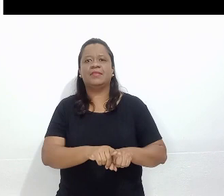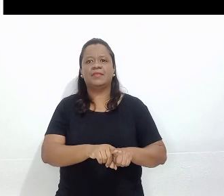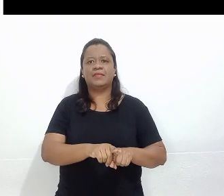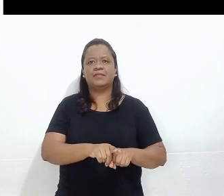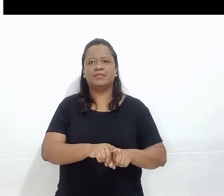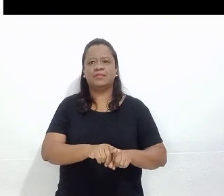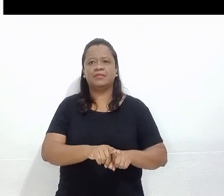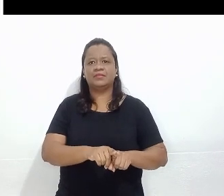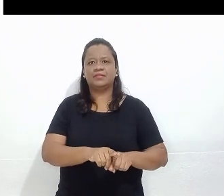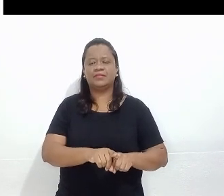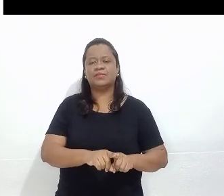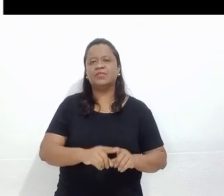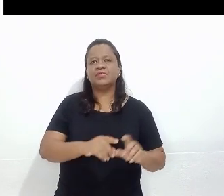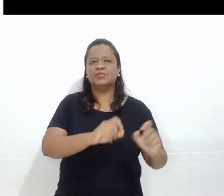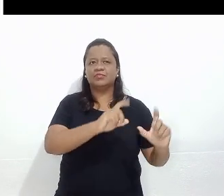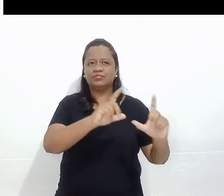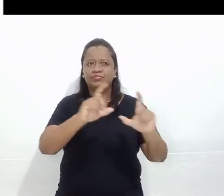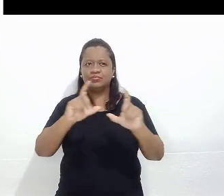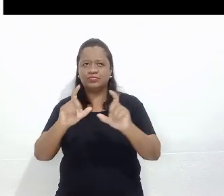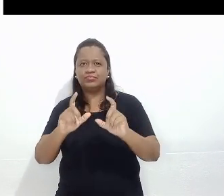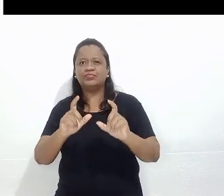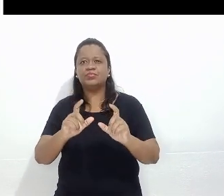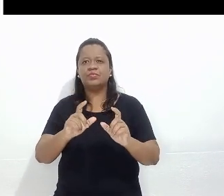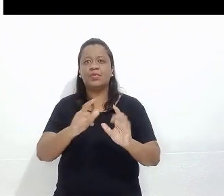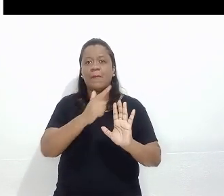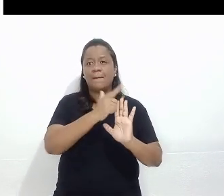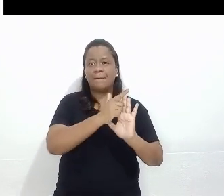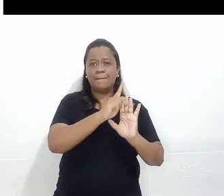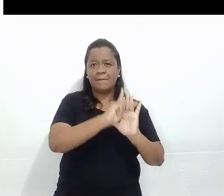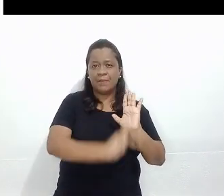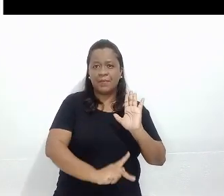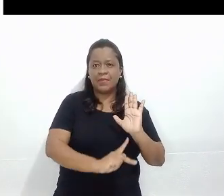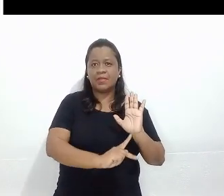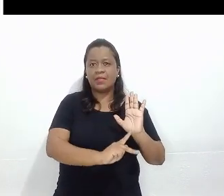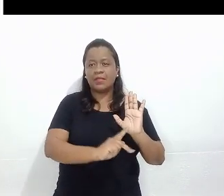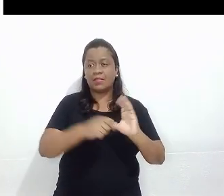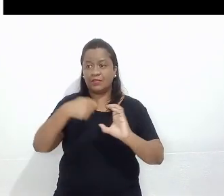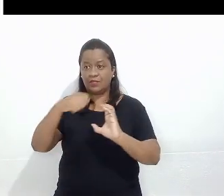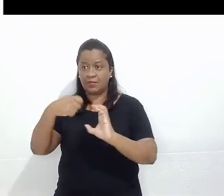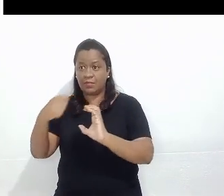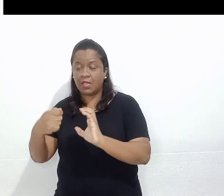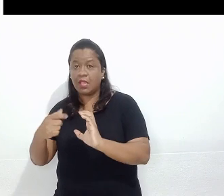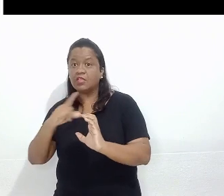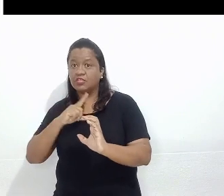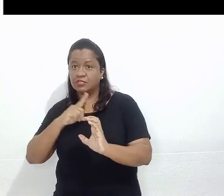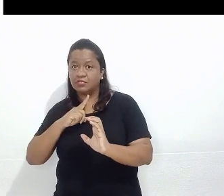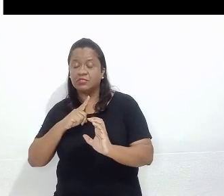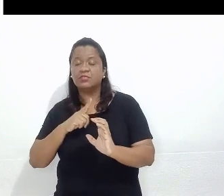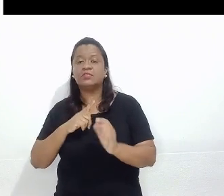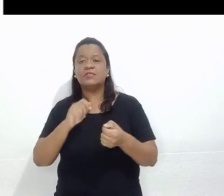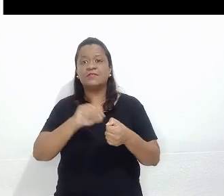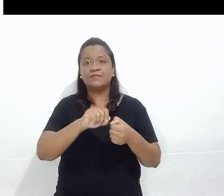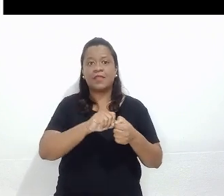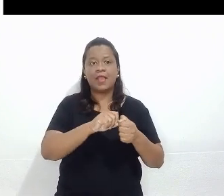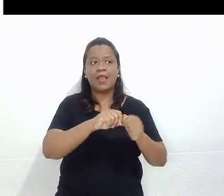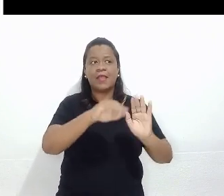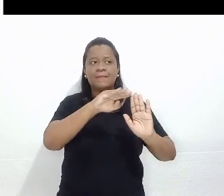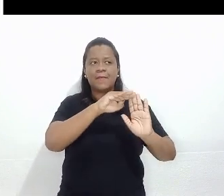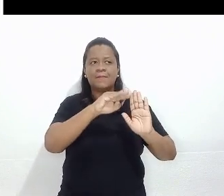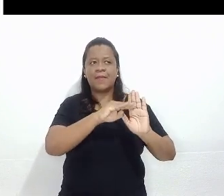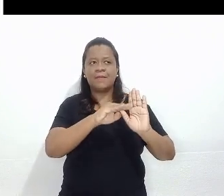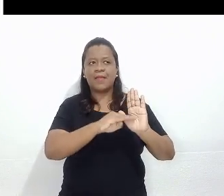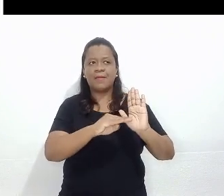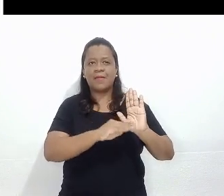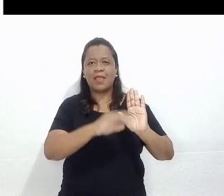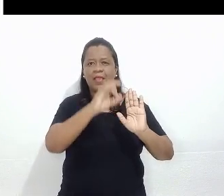gente viu que ele faz, lembra do plano de filmagem direitinho? Plano de filmagem, onde ele faz a lista de todos os